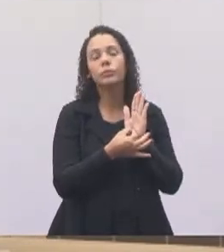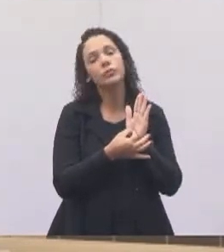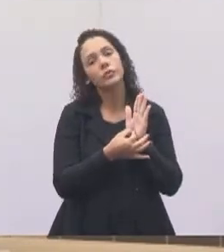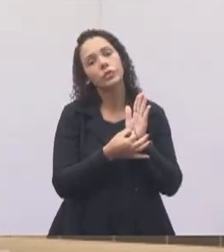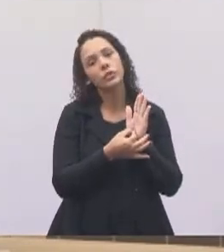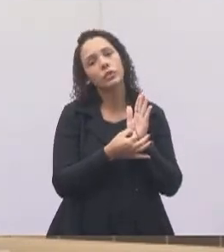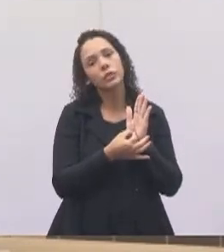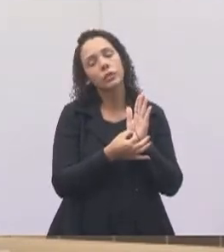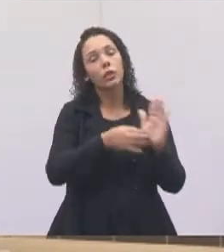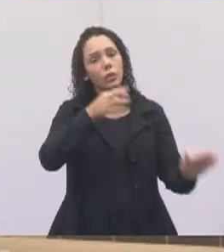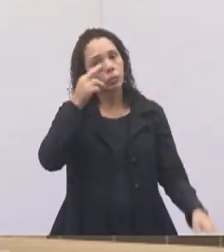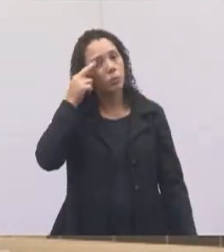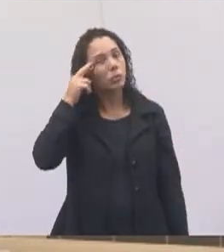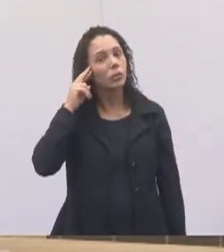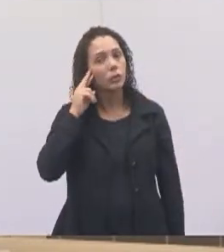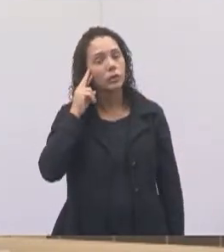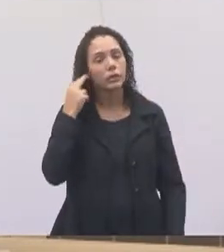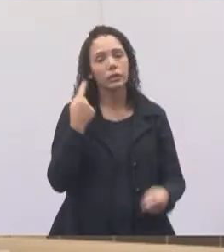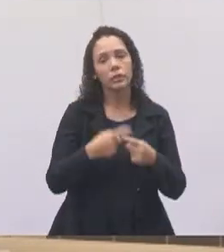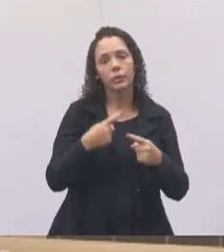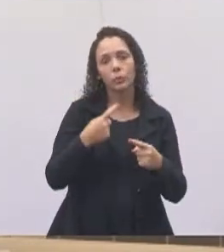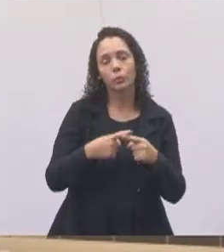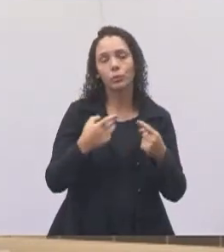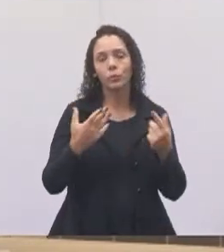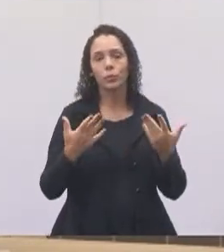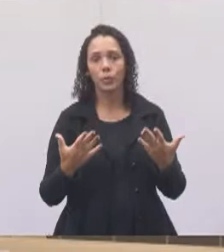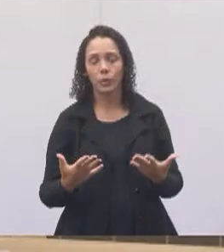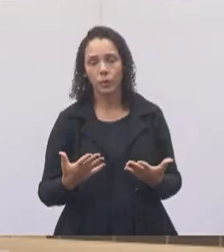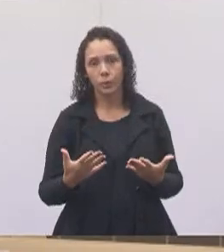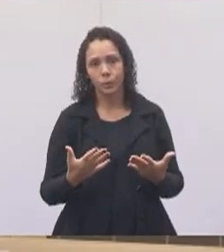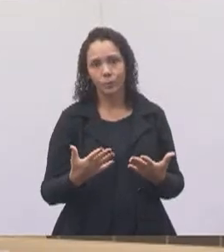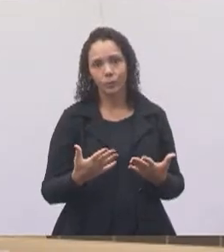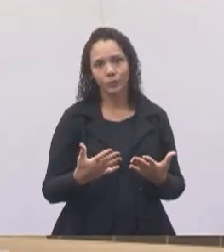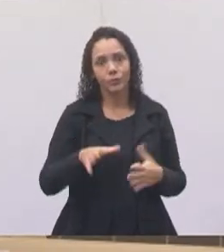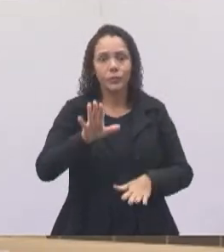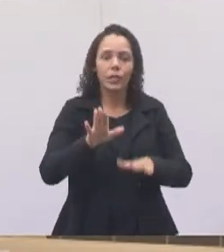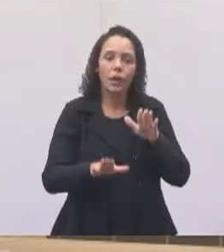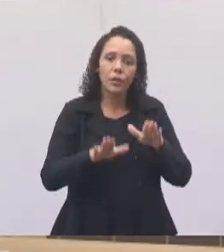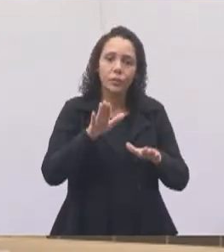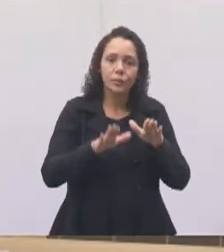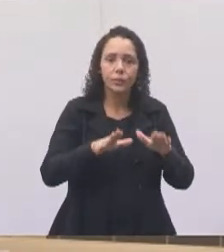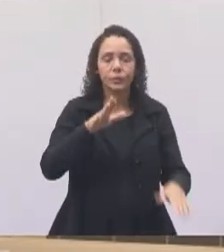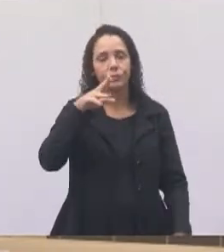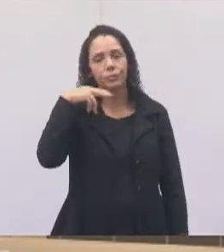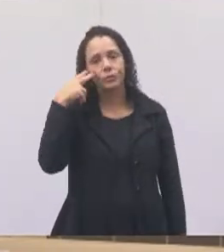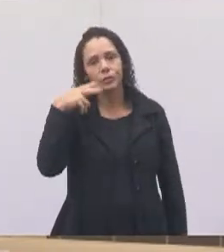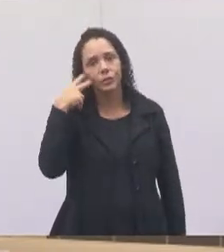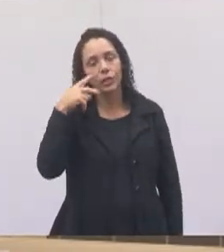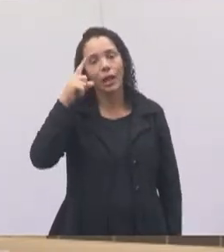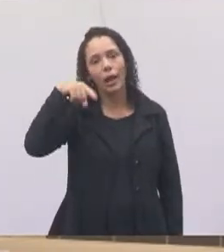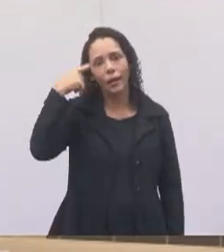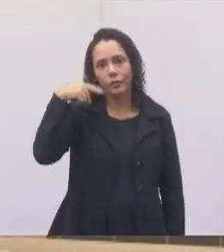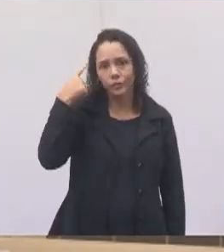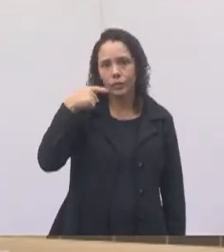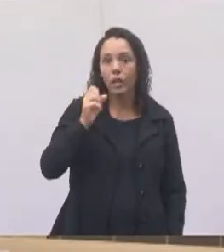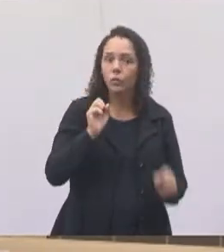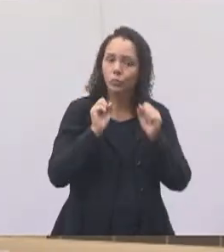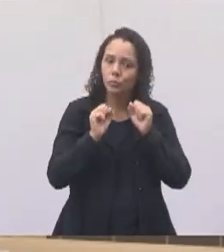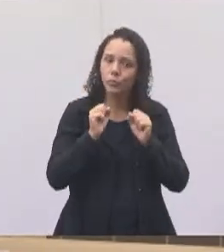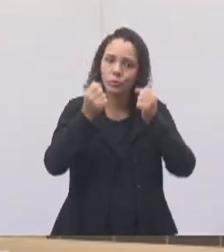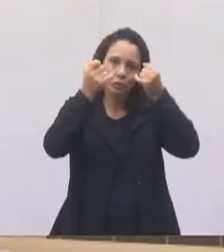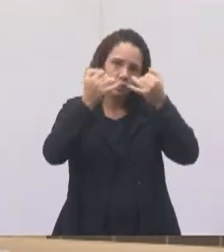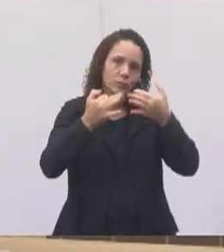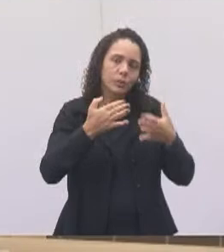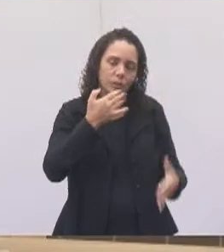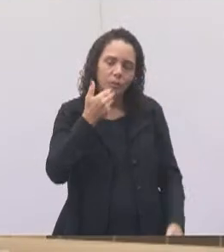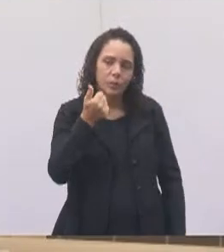sugestão ao vereador Roninha, porque é o seguinte, e aí talvez os nobres vereadores advogados podem explicar melhor,